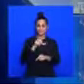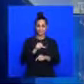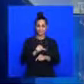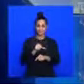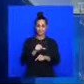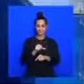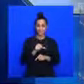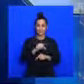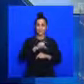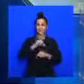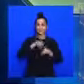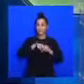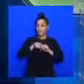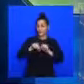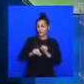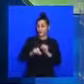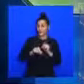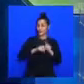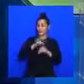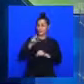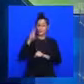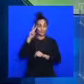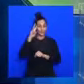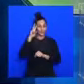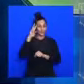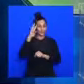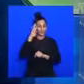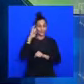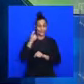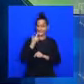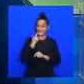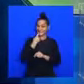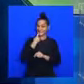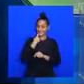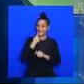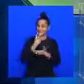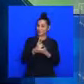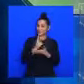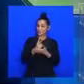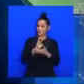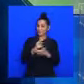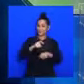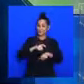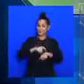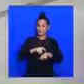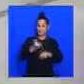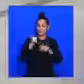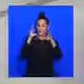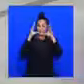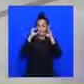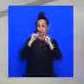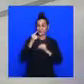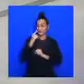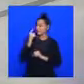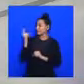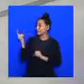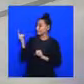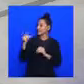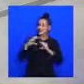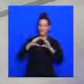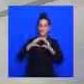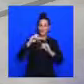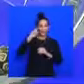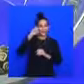9. Super 7, com sorteios às segundas, quartas e sextas, sempre a partir das 8 da noite. Bola